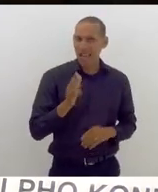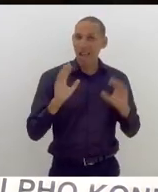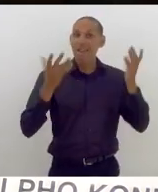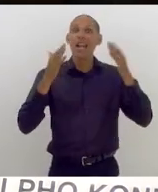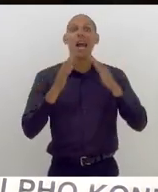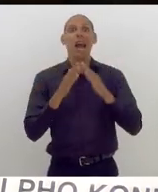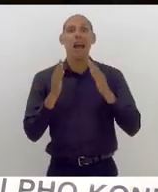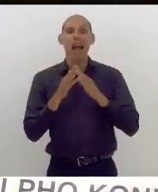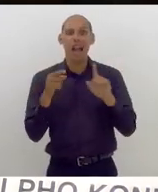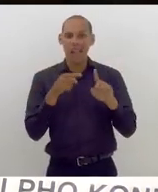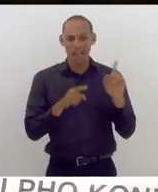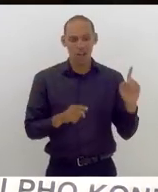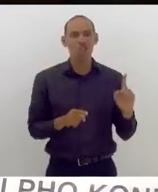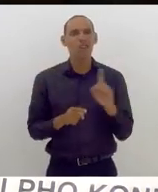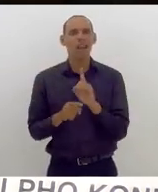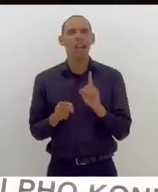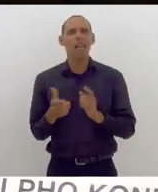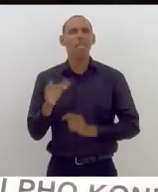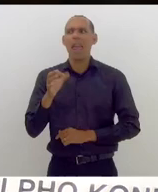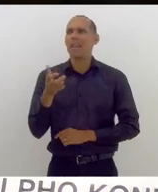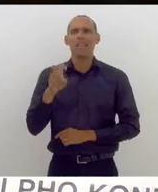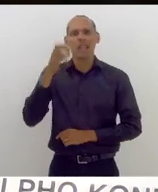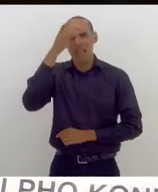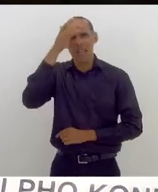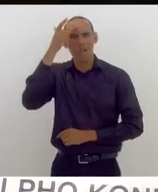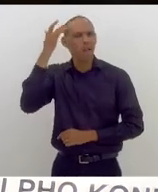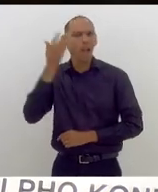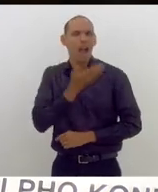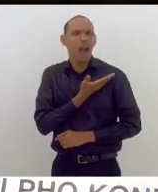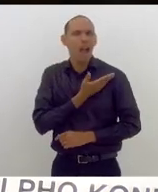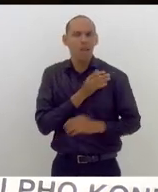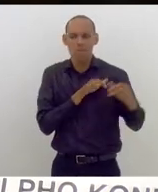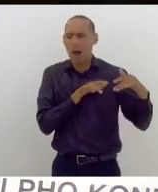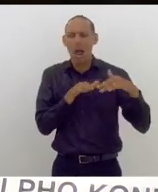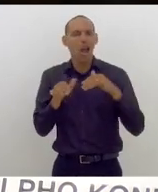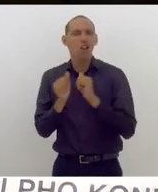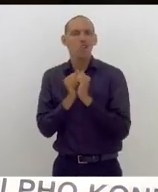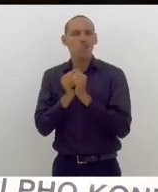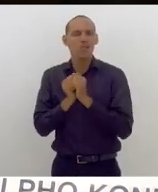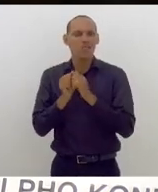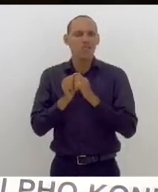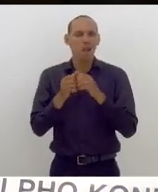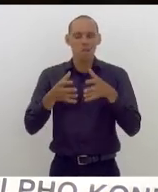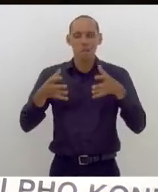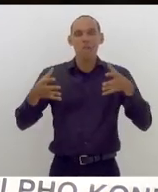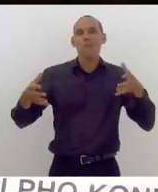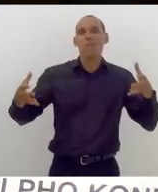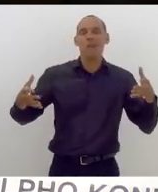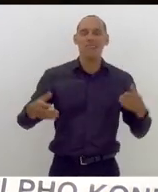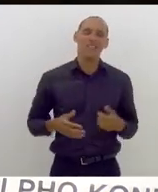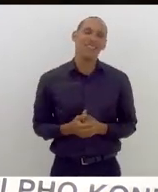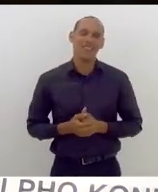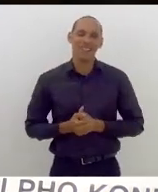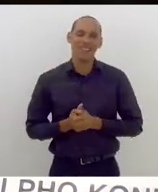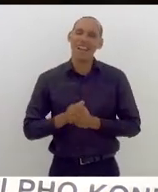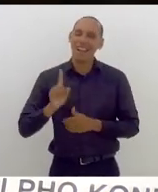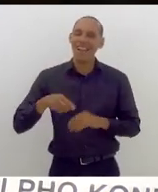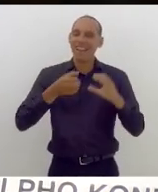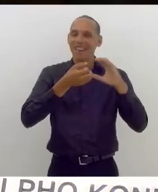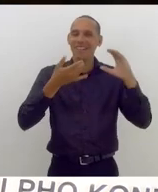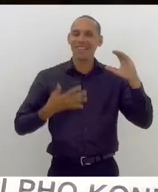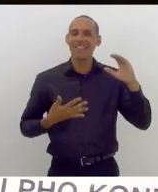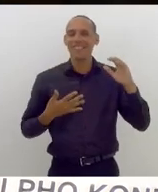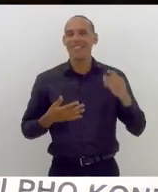casa? Meu irmão chega com 10, 15 amigos e vão se tornando todos amigos. Então, essa é a característica